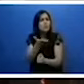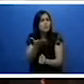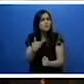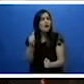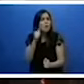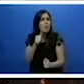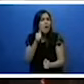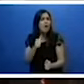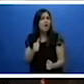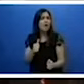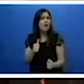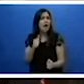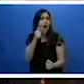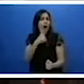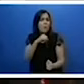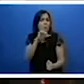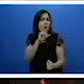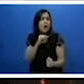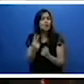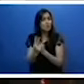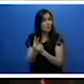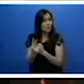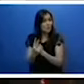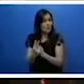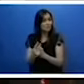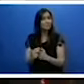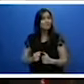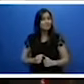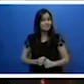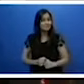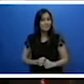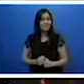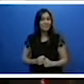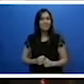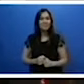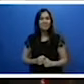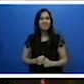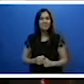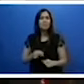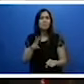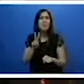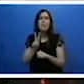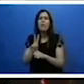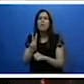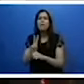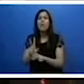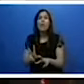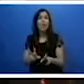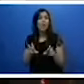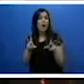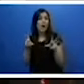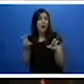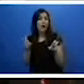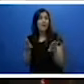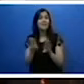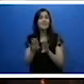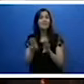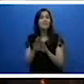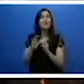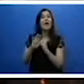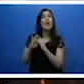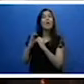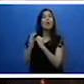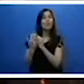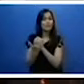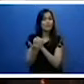os exames e se cuidar. Se cuidar, se prevenir do câncer e também da Covid-19 que